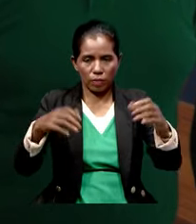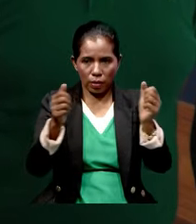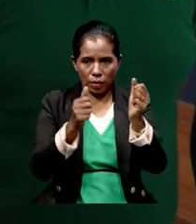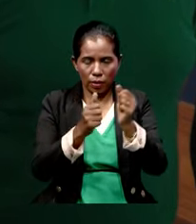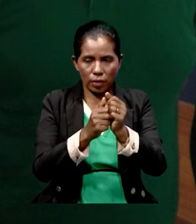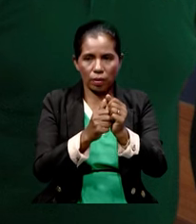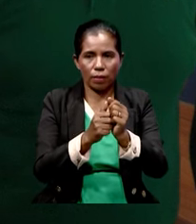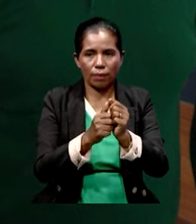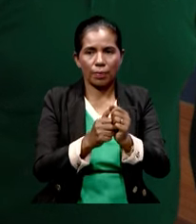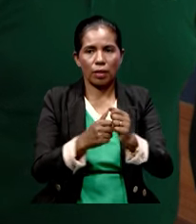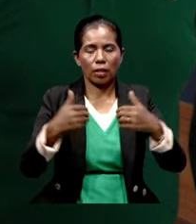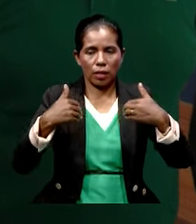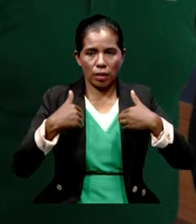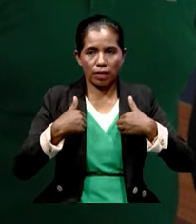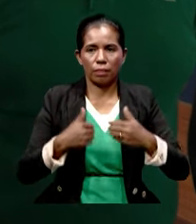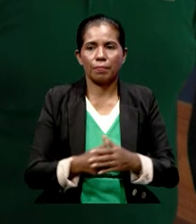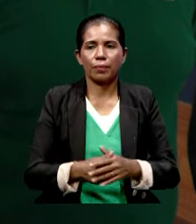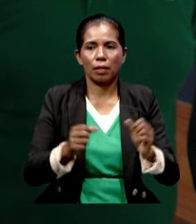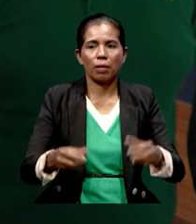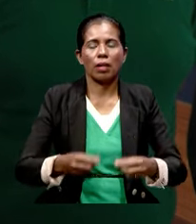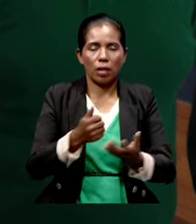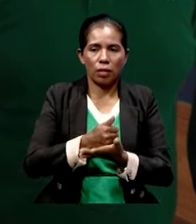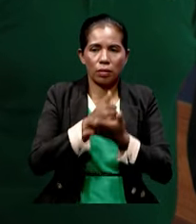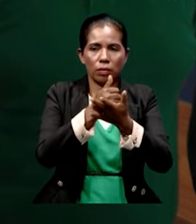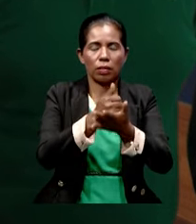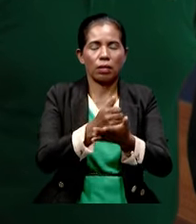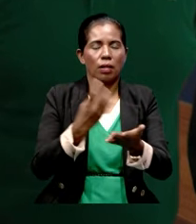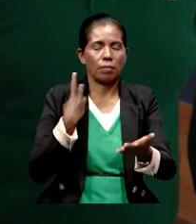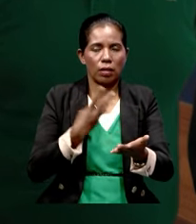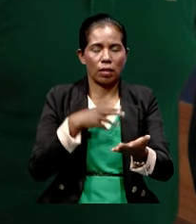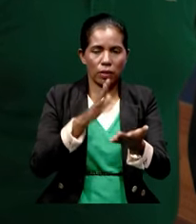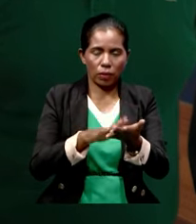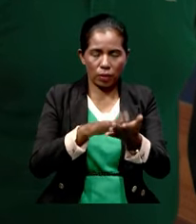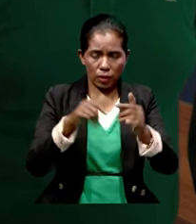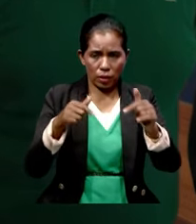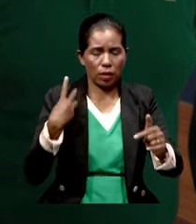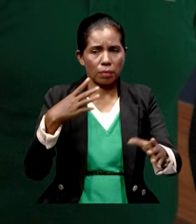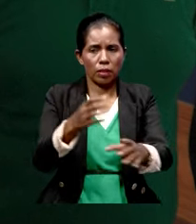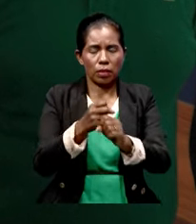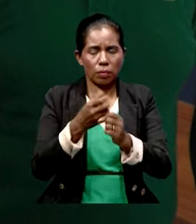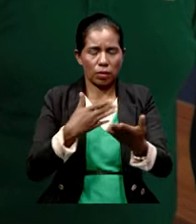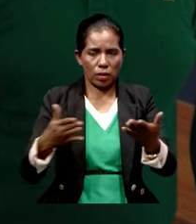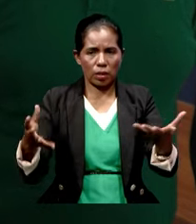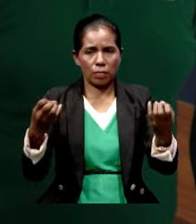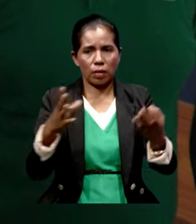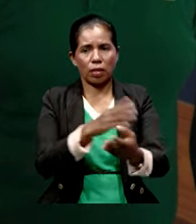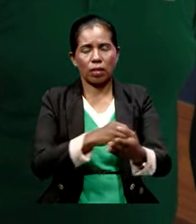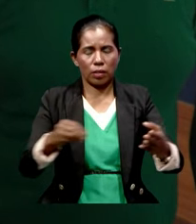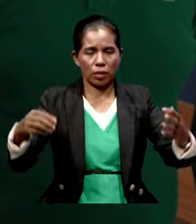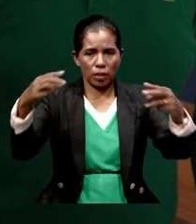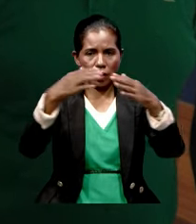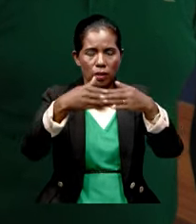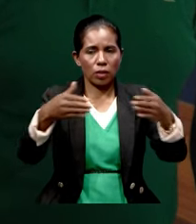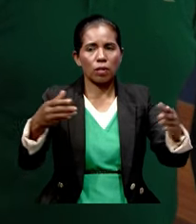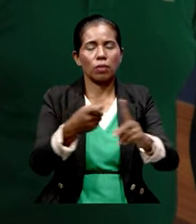Musso e a Bele Fotulum, mas Colégio Maliana. A missimo San Barak e a contentor ida na be mai